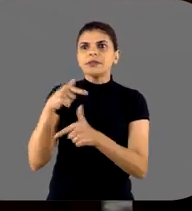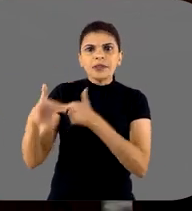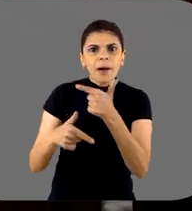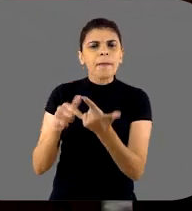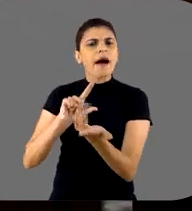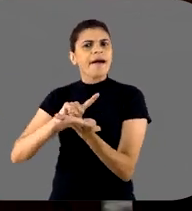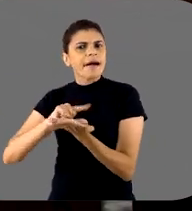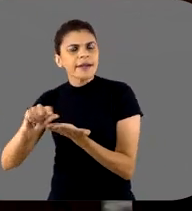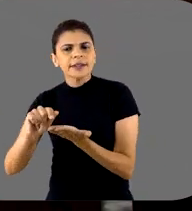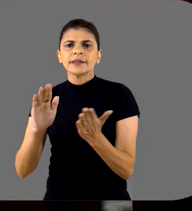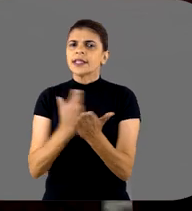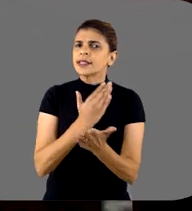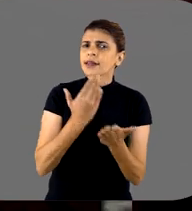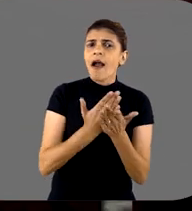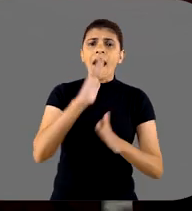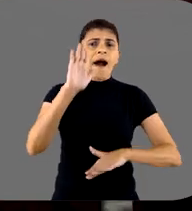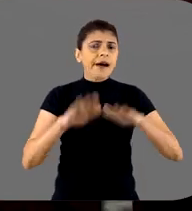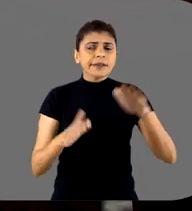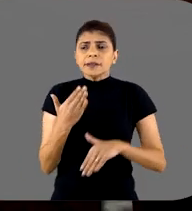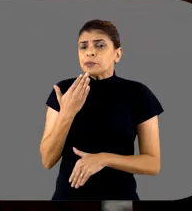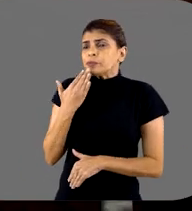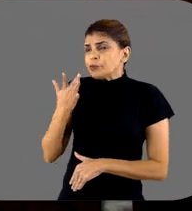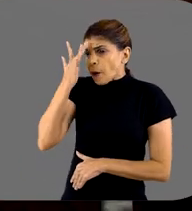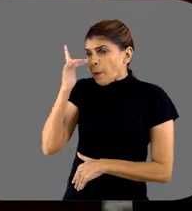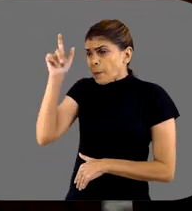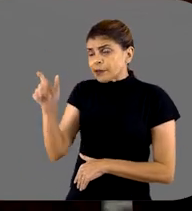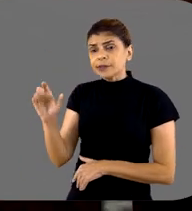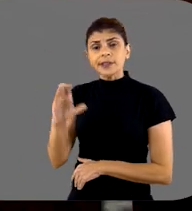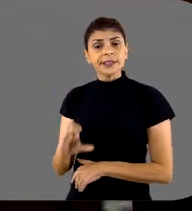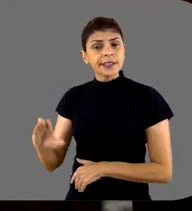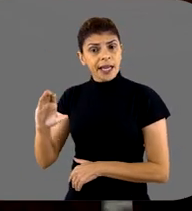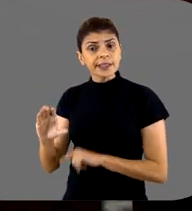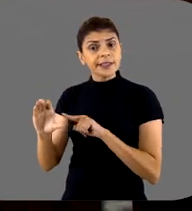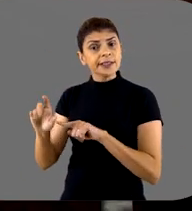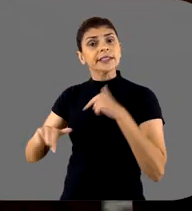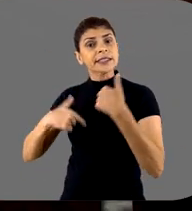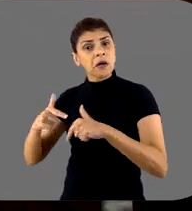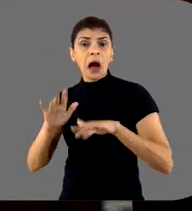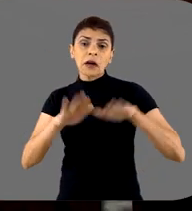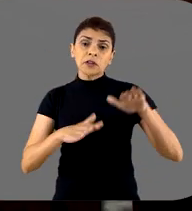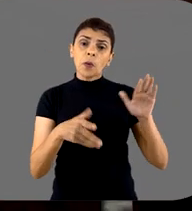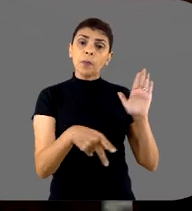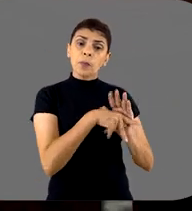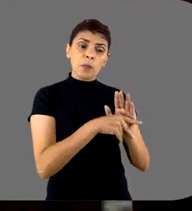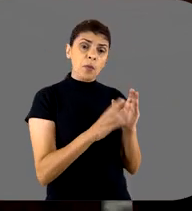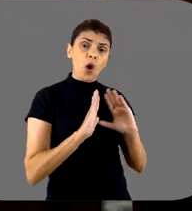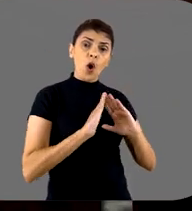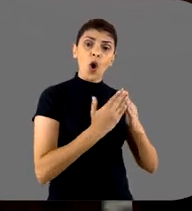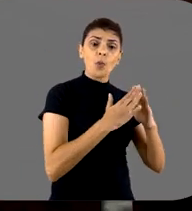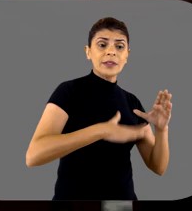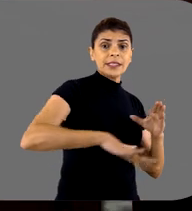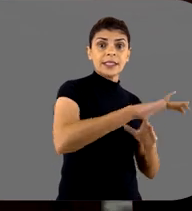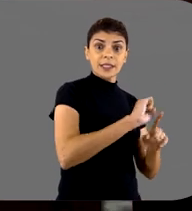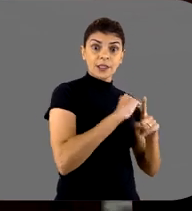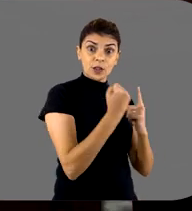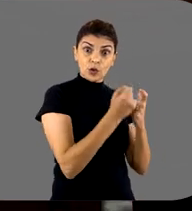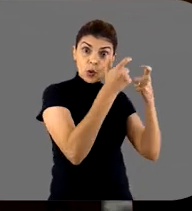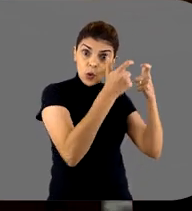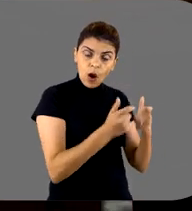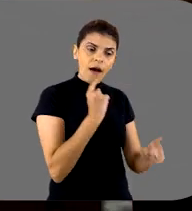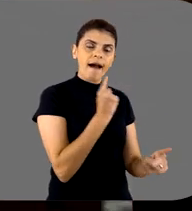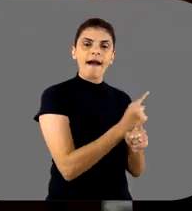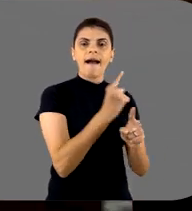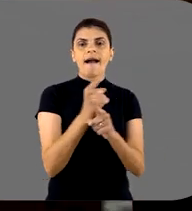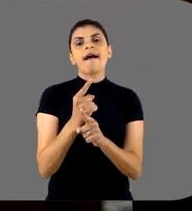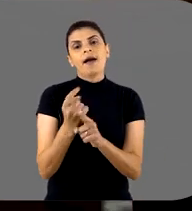de uma obra, sobre os efeitos da deflorestação, às vezes encomendando para cientista isto, ou às vezes encomendando para as próprias comunidades